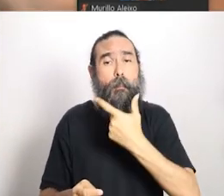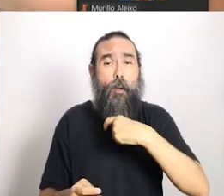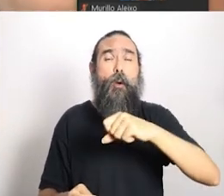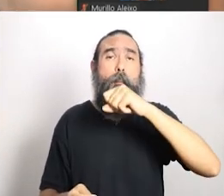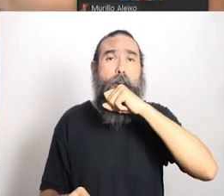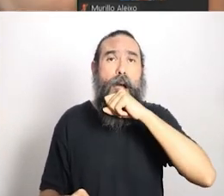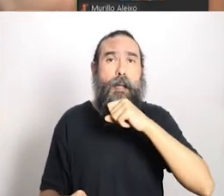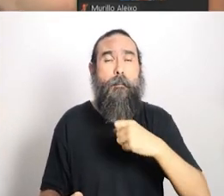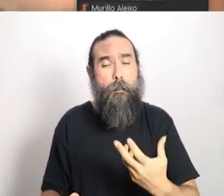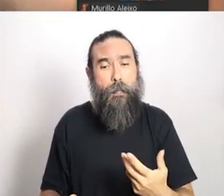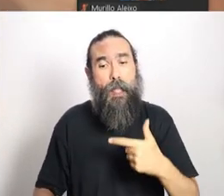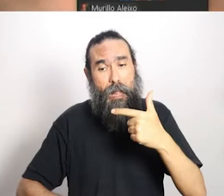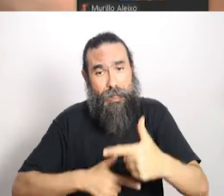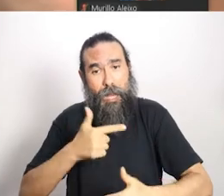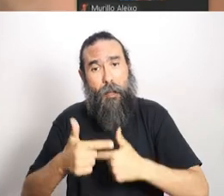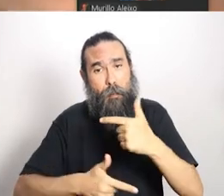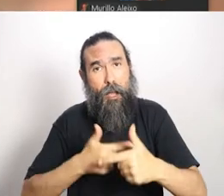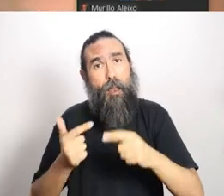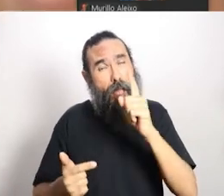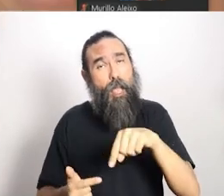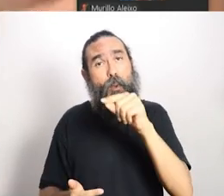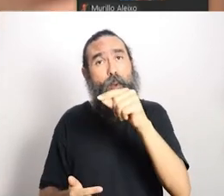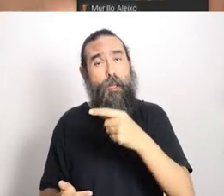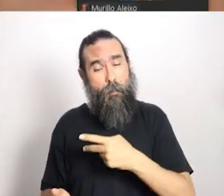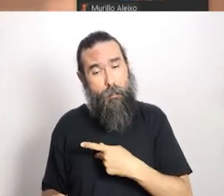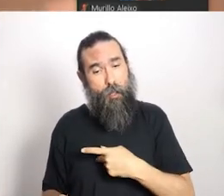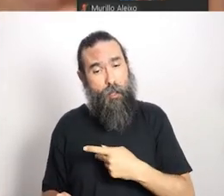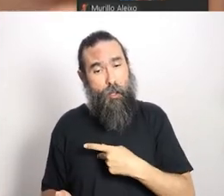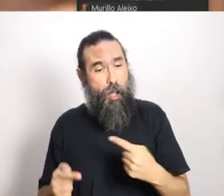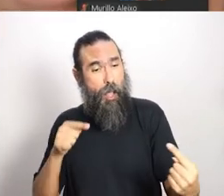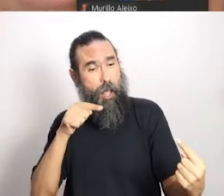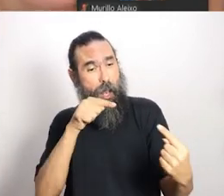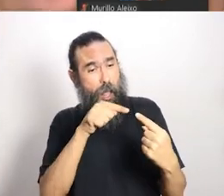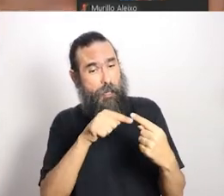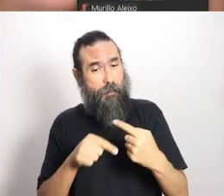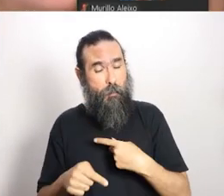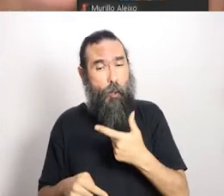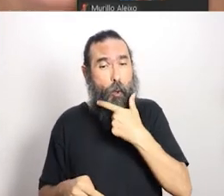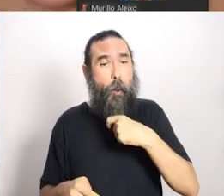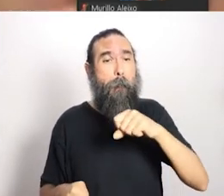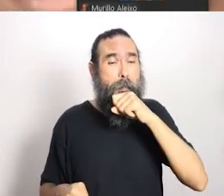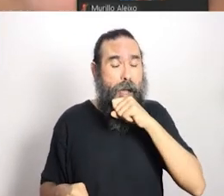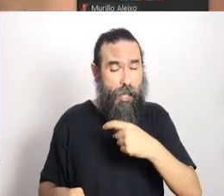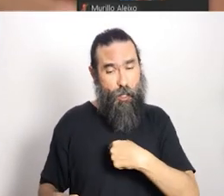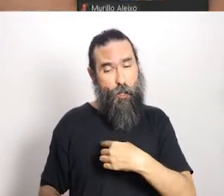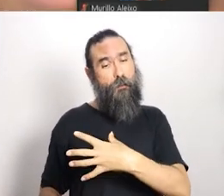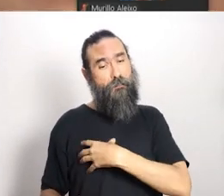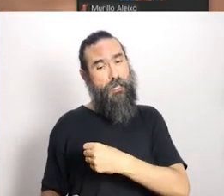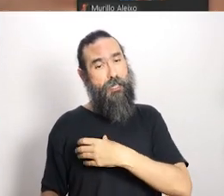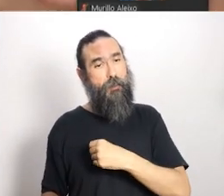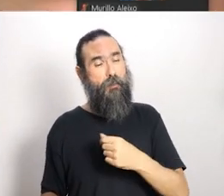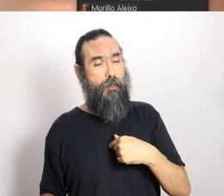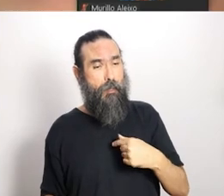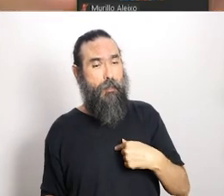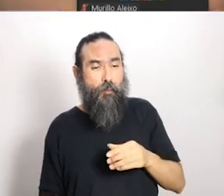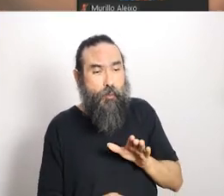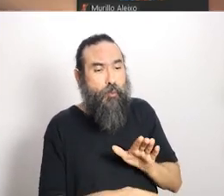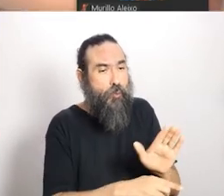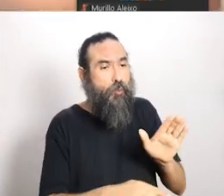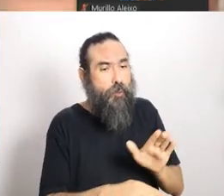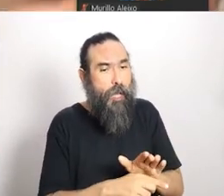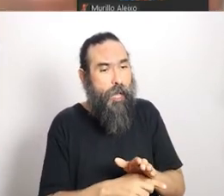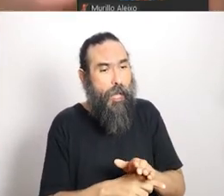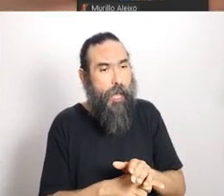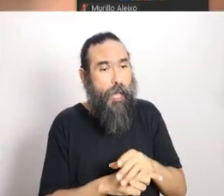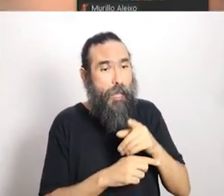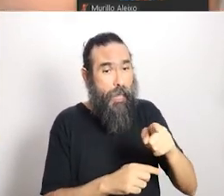Adiel, é muito fruto dessa relação pai-filho, é de dar ao meu pai a oportunidade dele